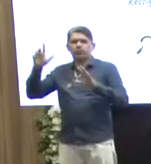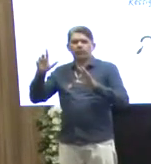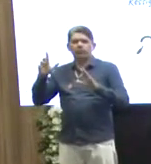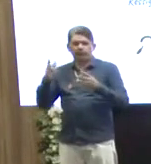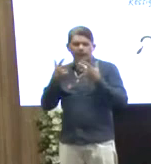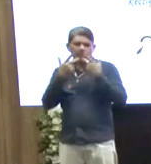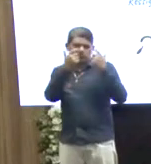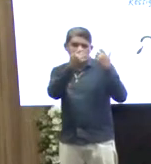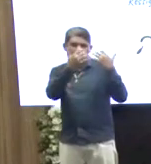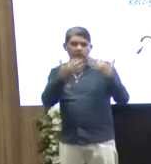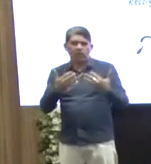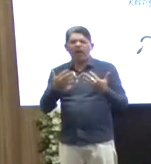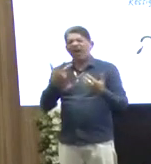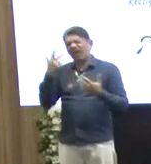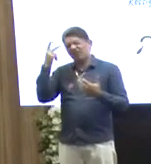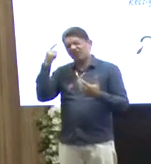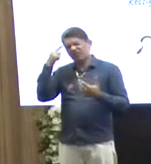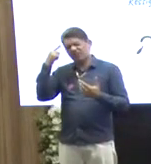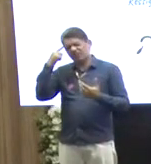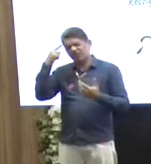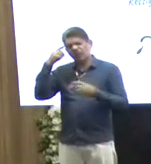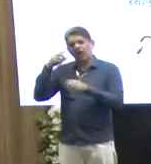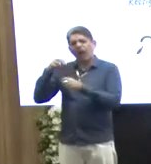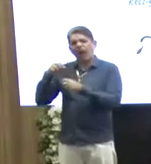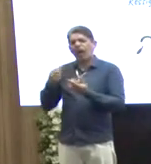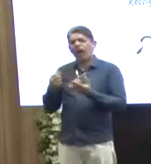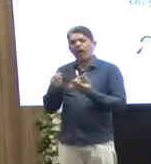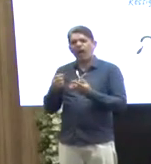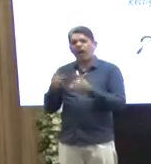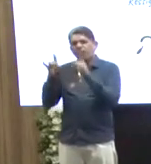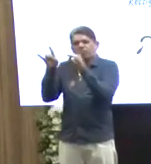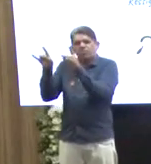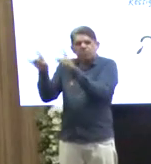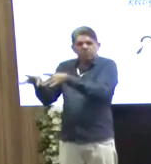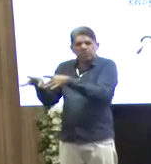ser entendida nesse sentido. Quando o Rogério fala de uma experiência